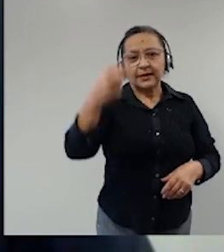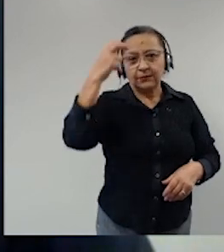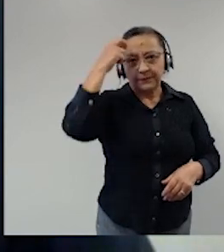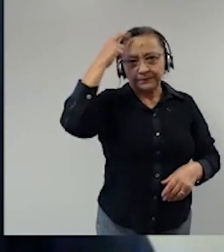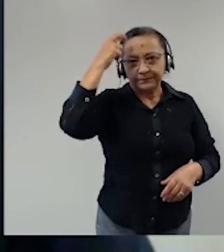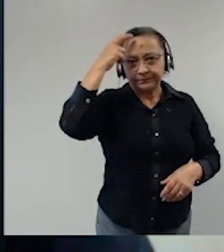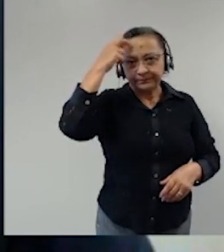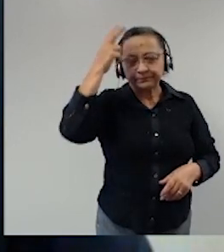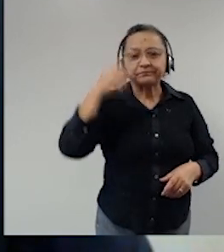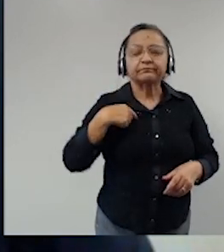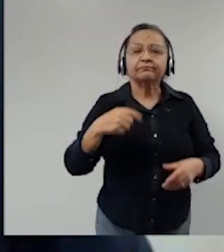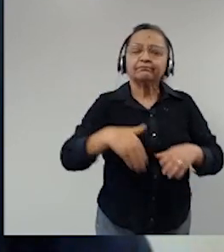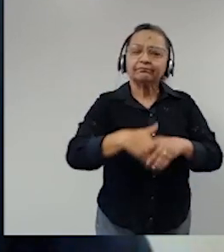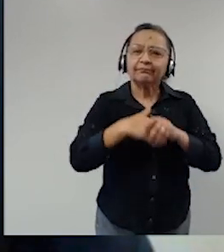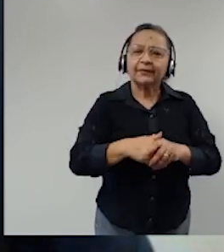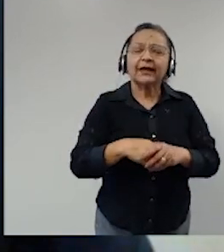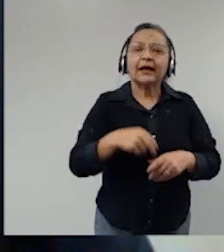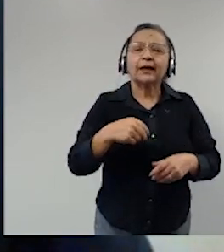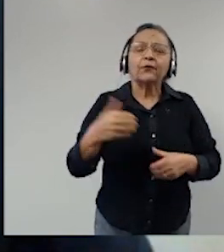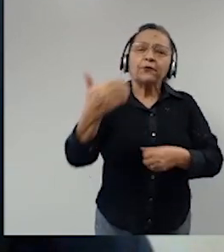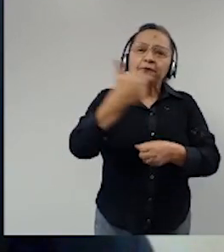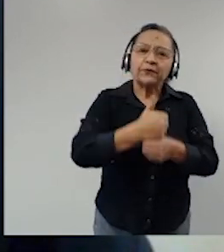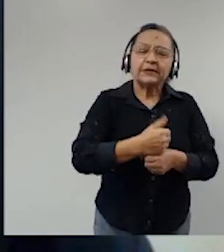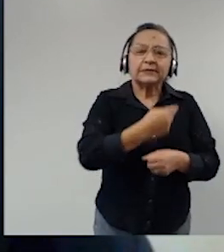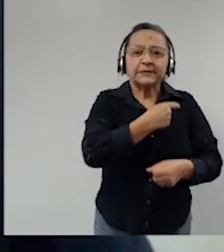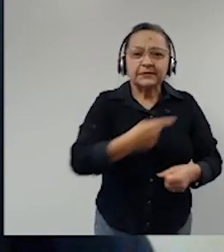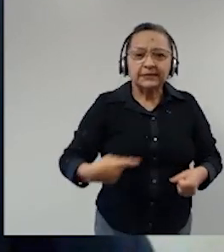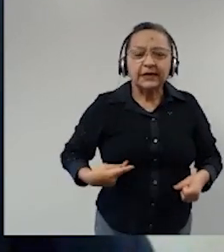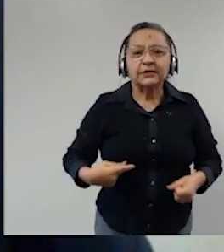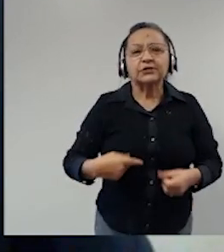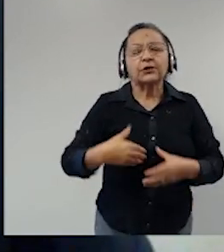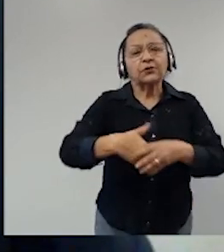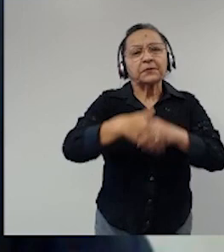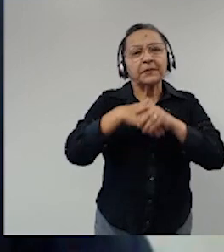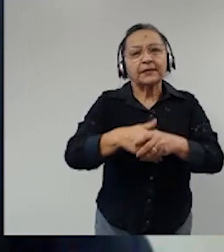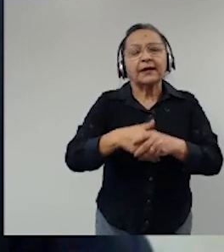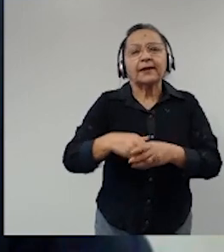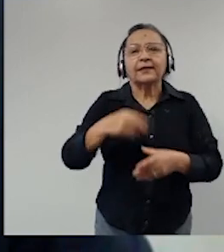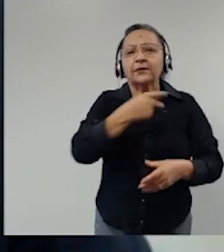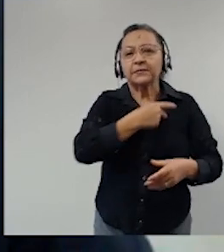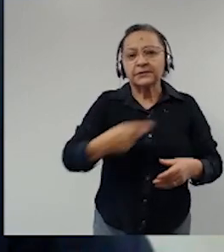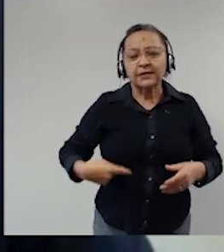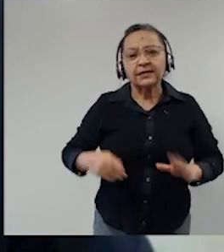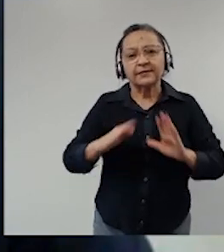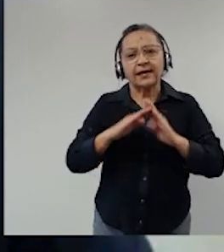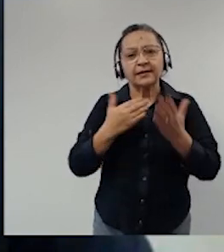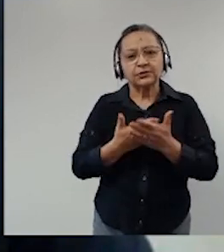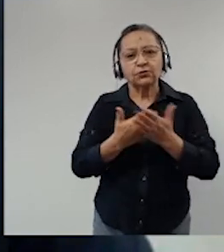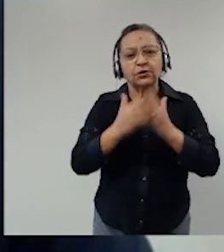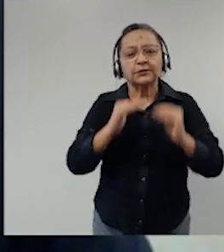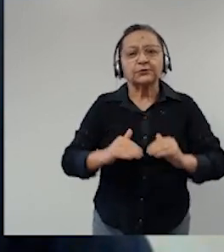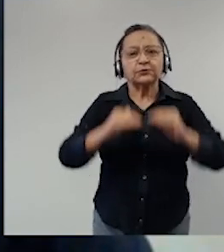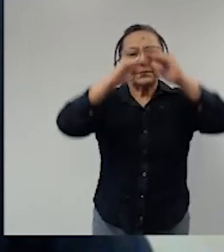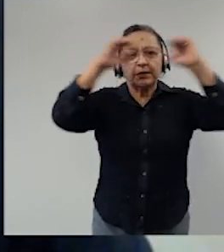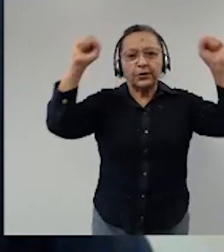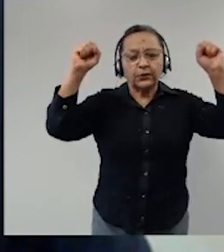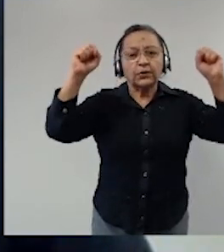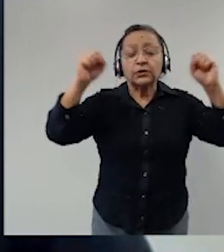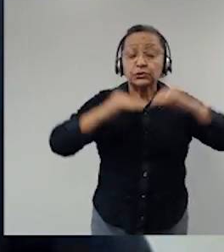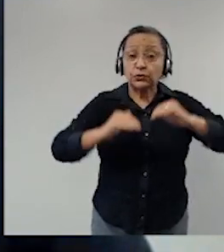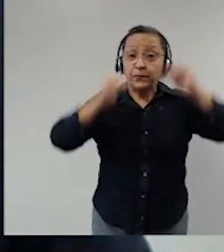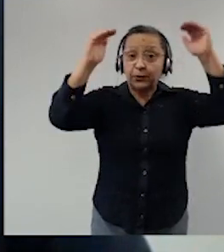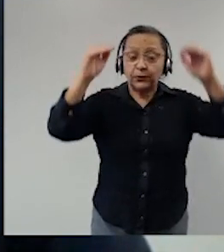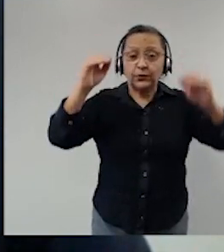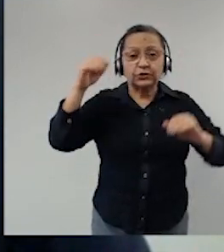Rony Preus Duarte, enfim, cumprimentar a equipe técnica que nos dá esse suporte de participação. Sem ela, não